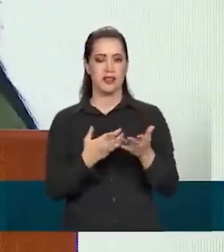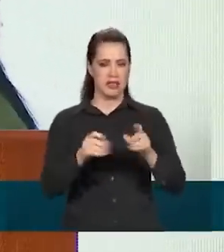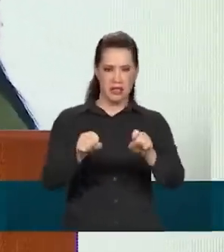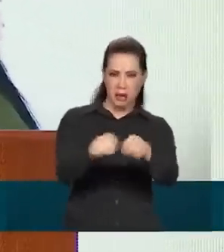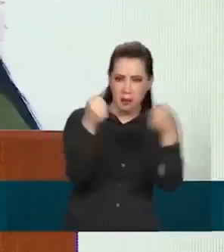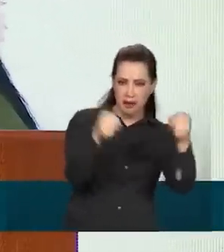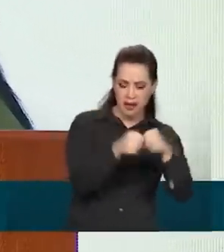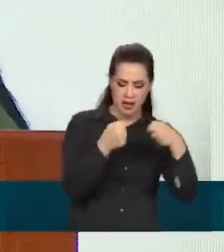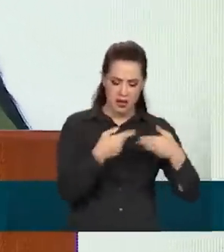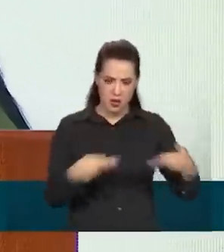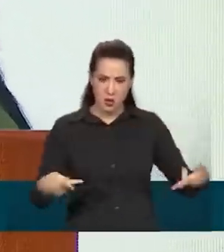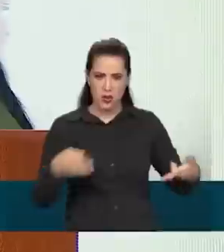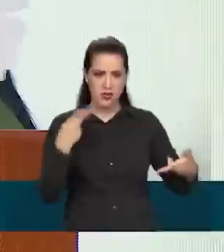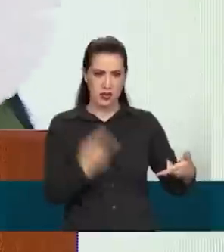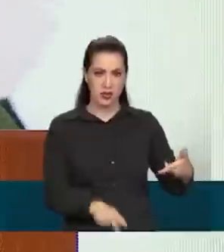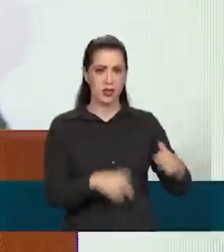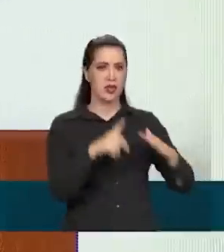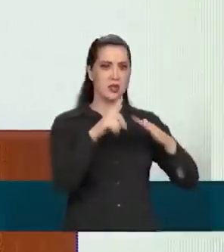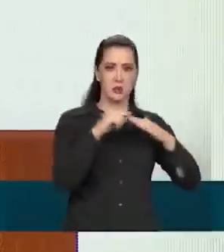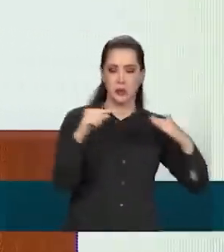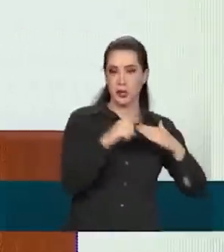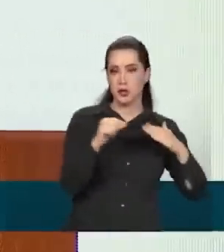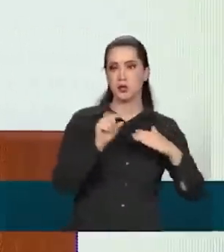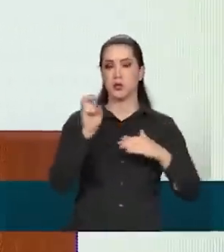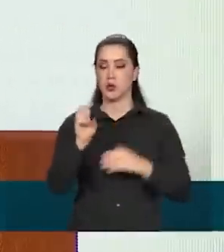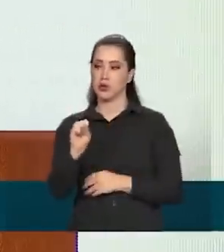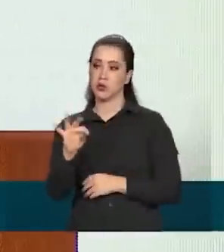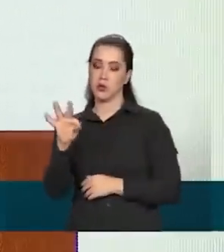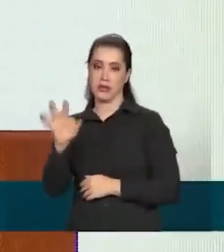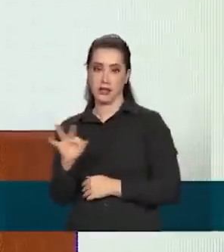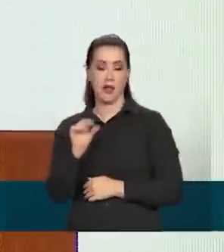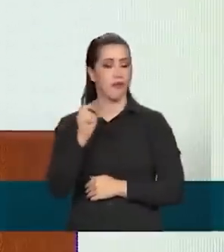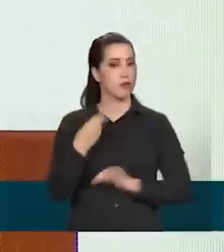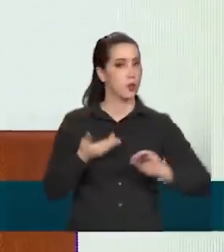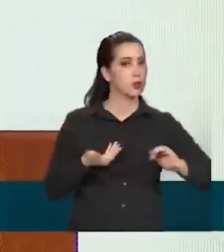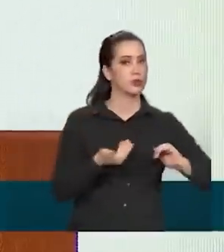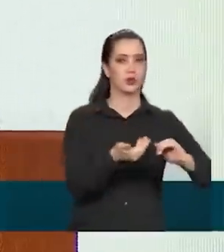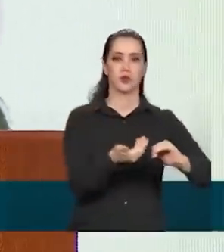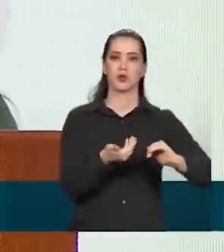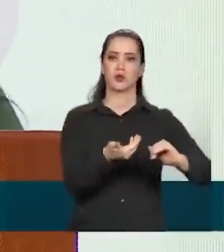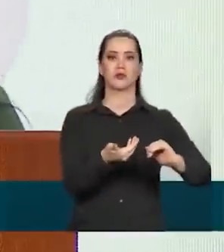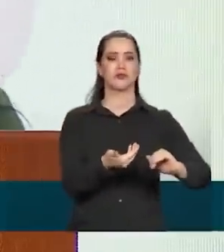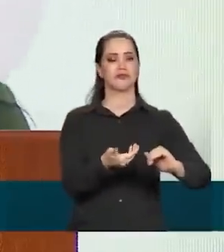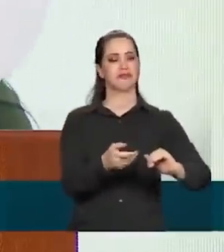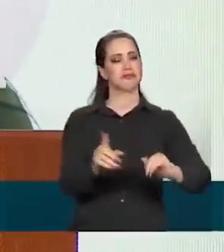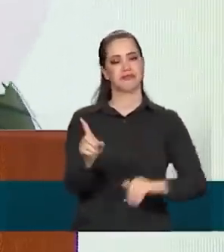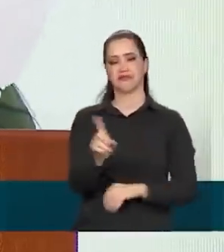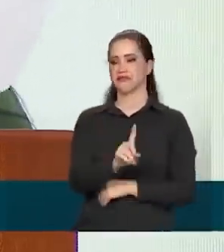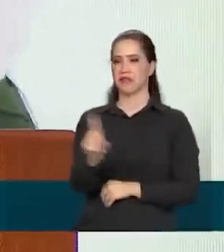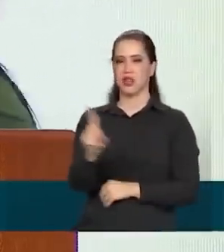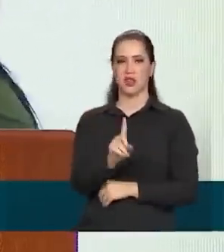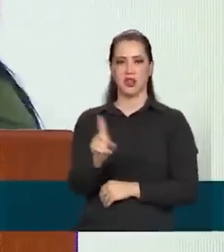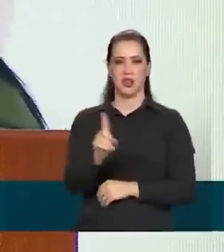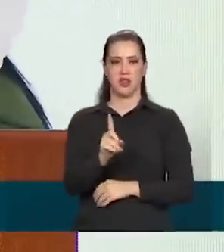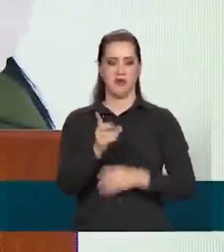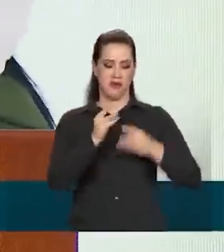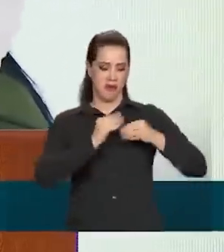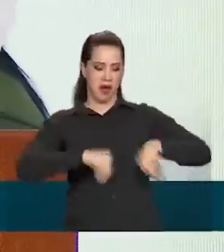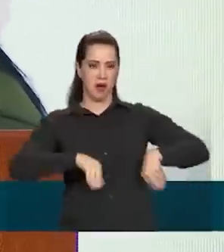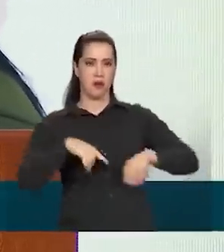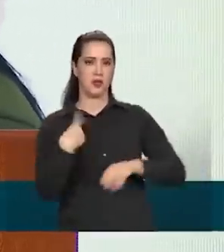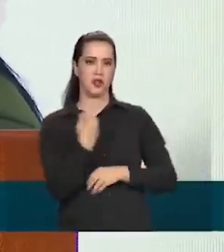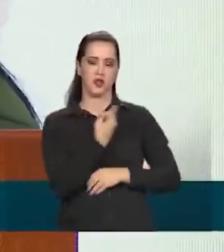do Planalto, do Supremo Tribunal Federal e do Congresso Nacional não vai destruir a